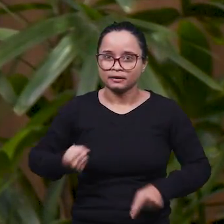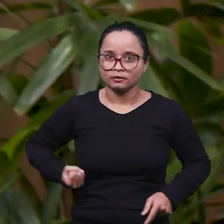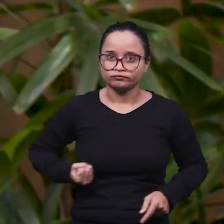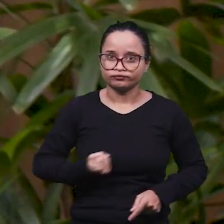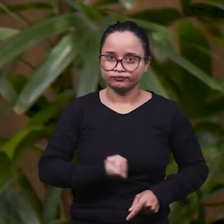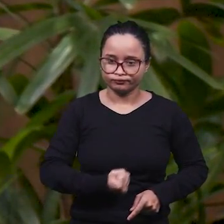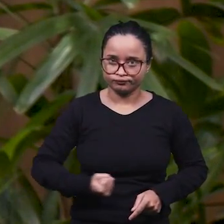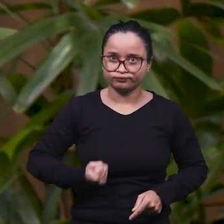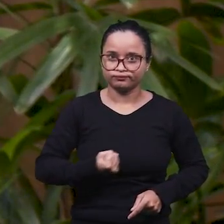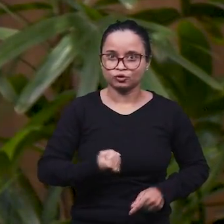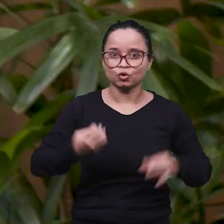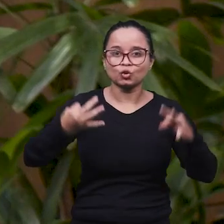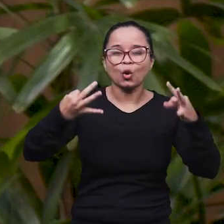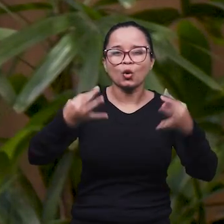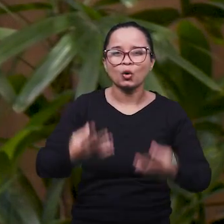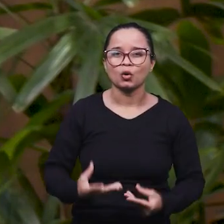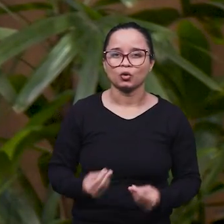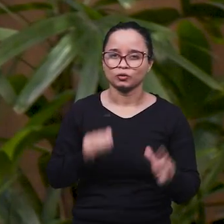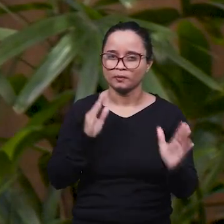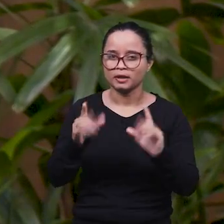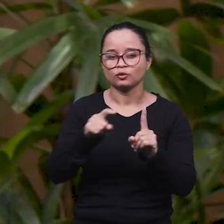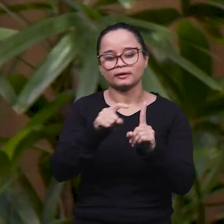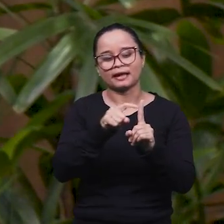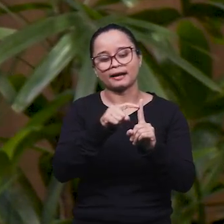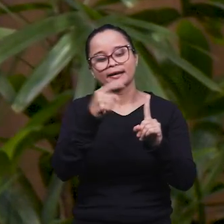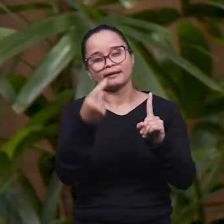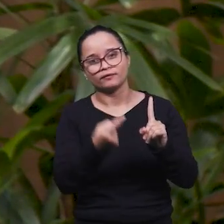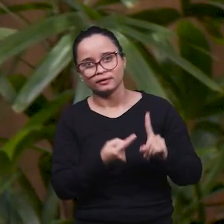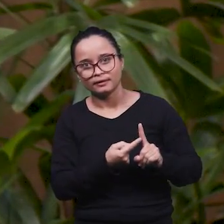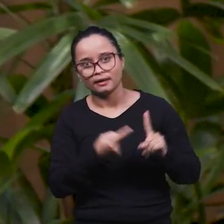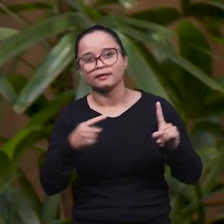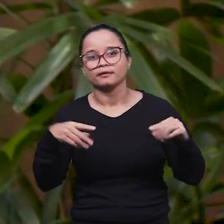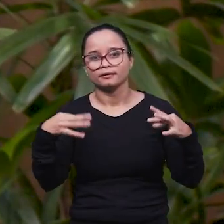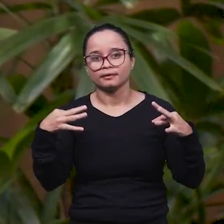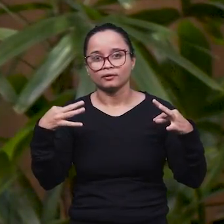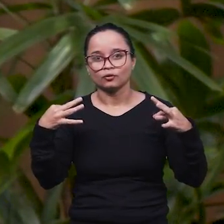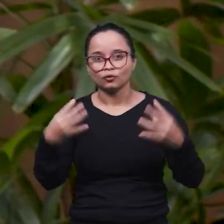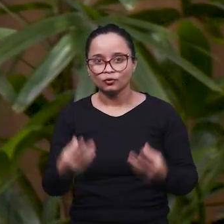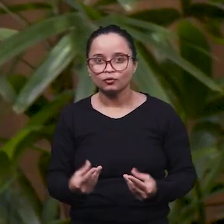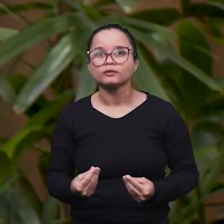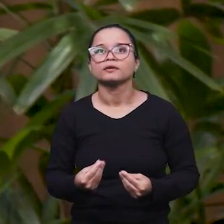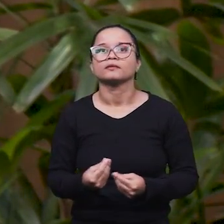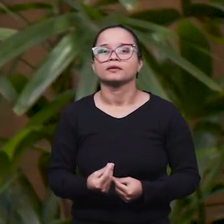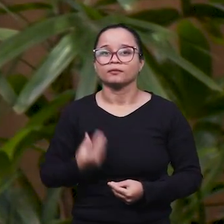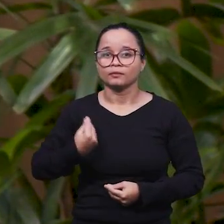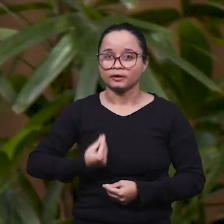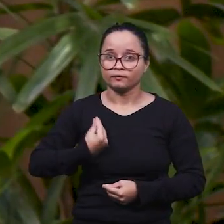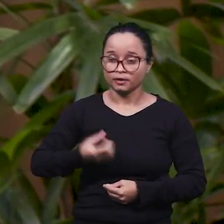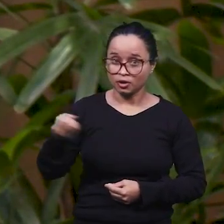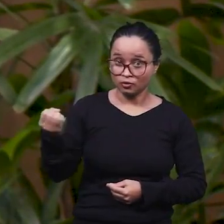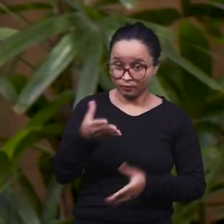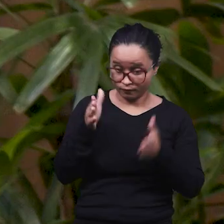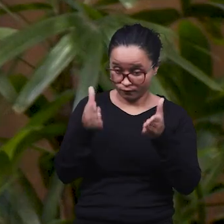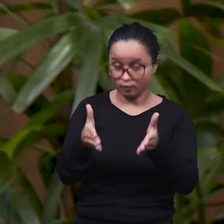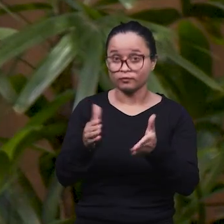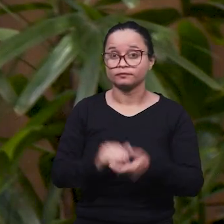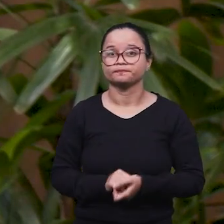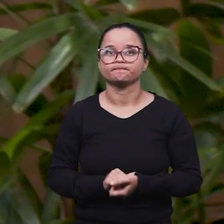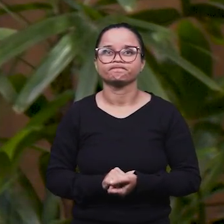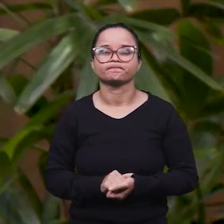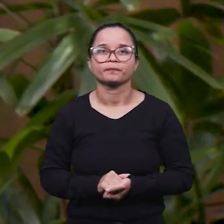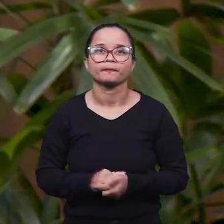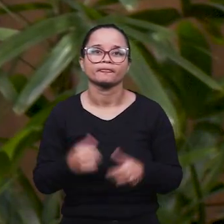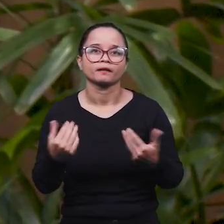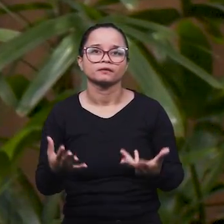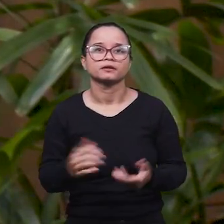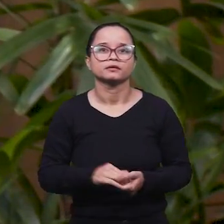o período gestacional. É um período ali todo dedicado, né, para a formação de uma nova vida. E isso